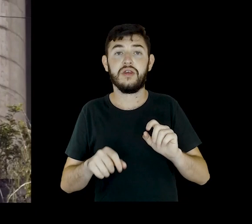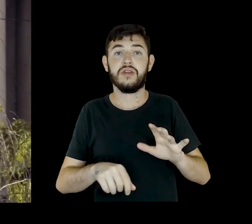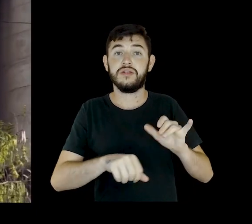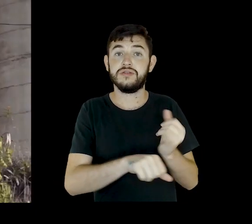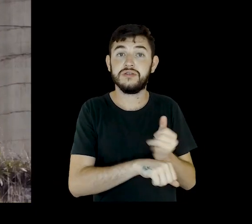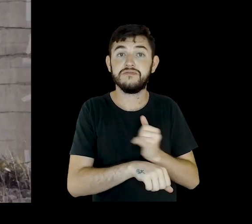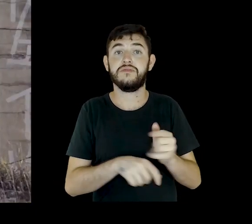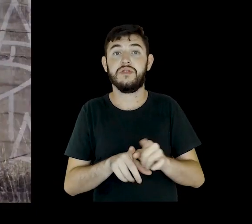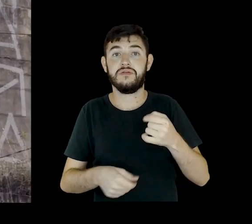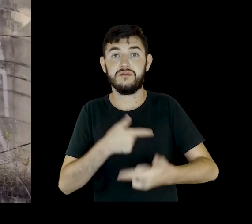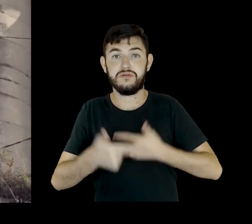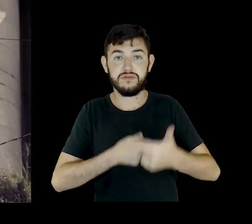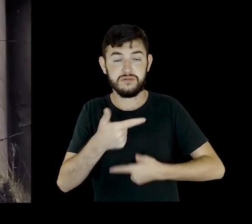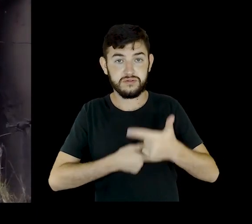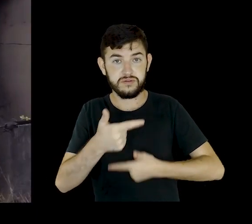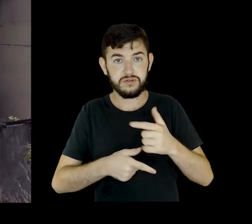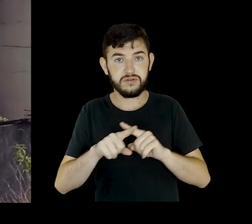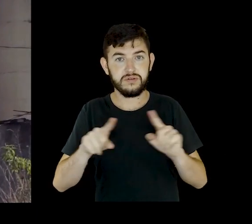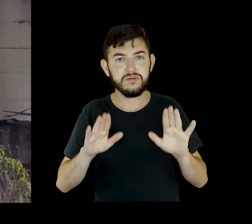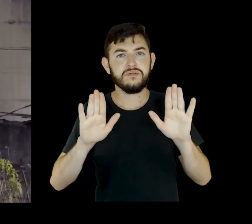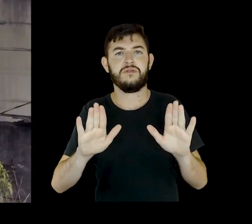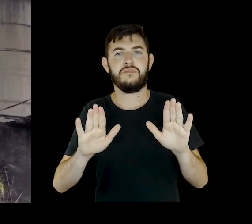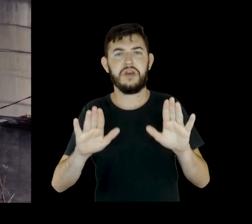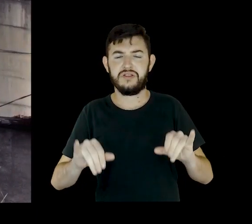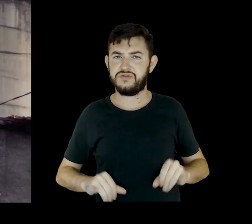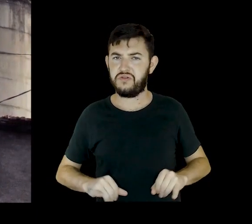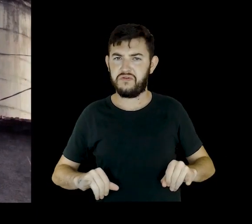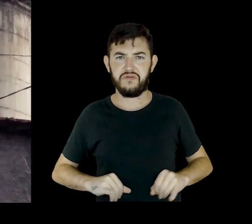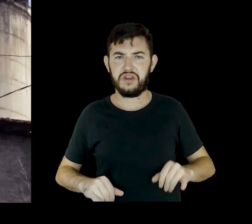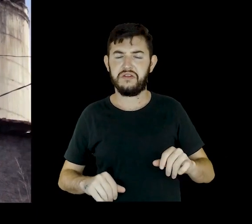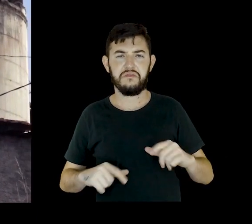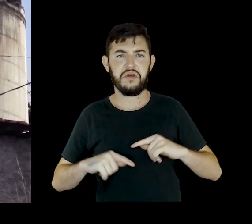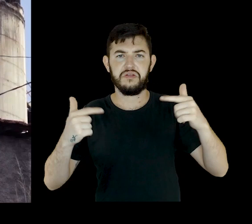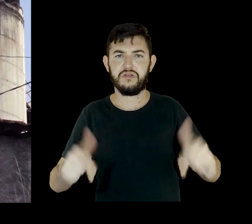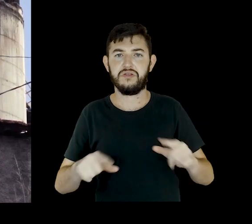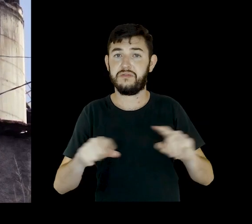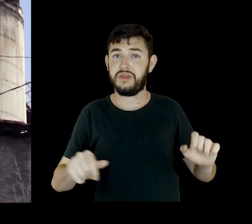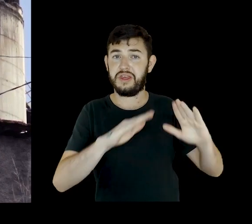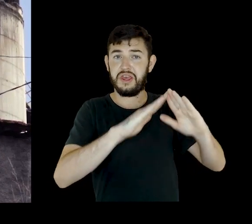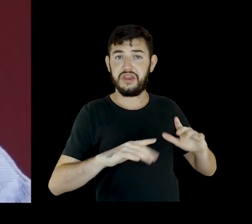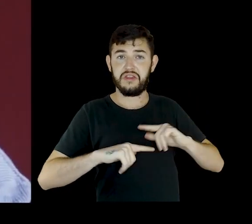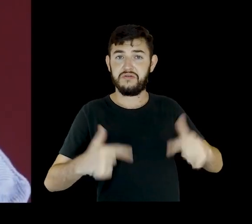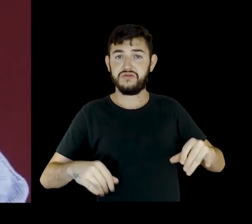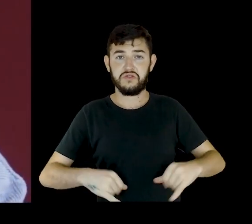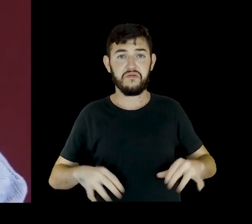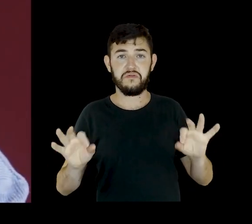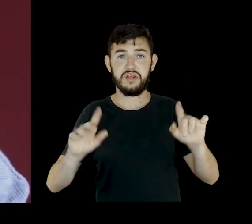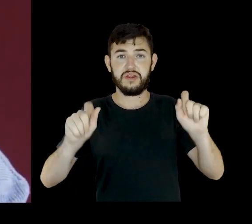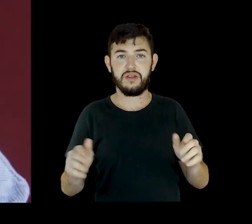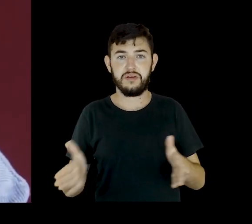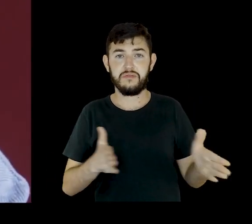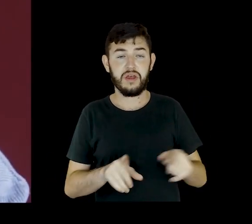né? Mas depois da greve aí que a gente, né? Mas a gente nunca se opôs, não. Eu principalmente em casa, não. No começo